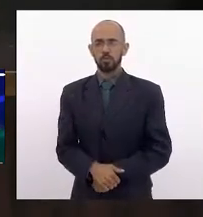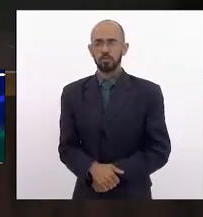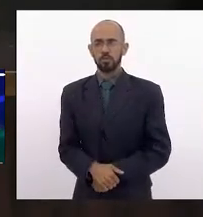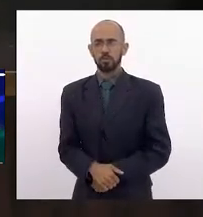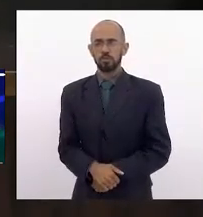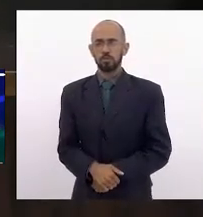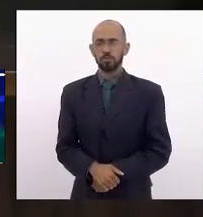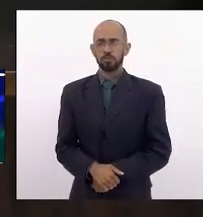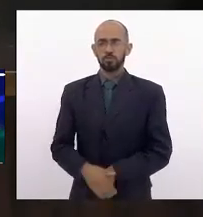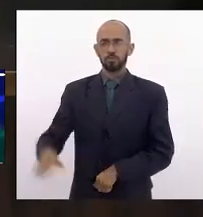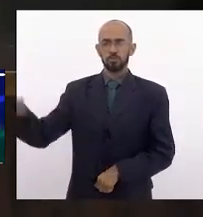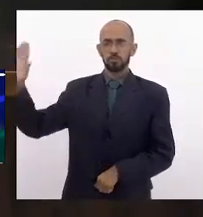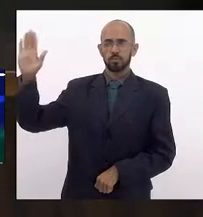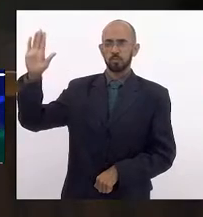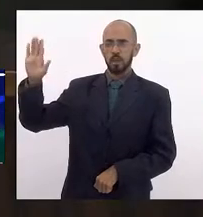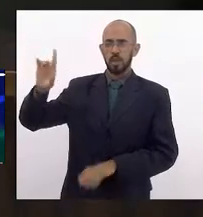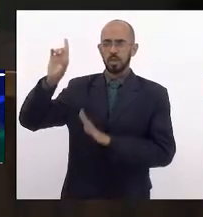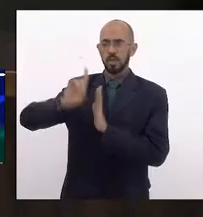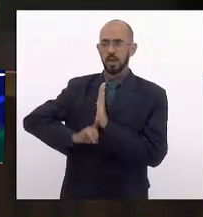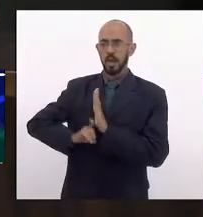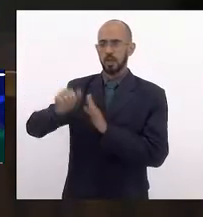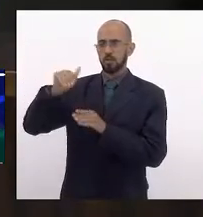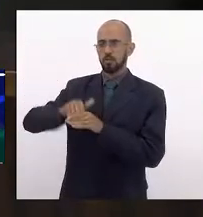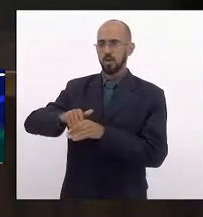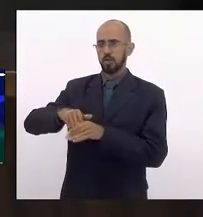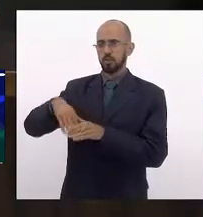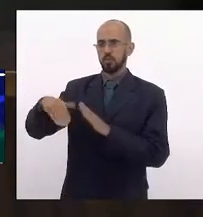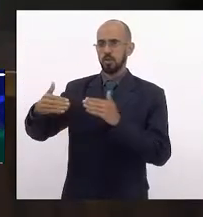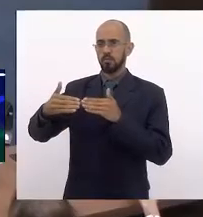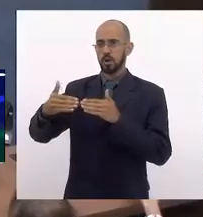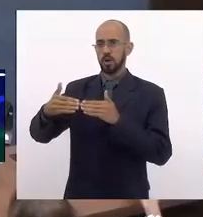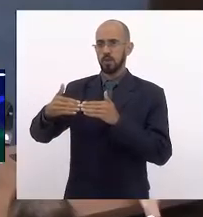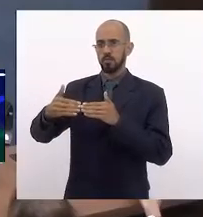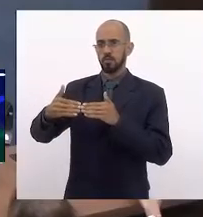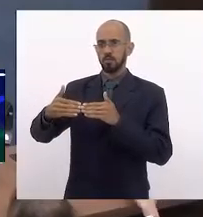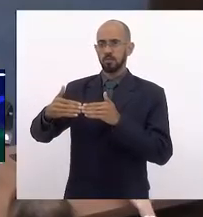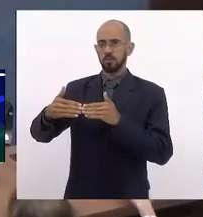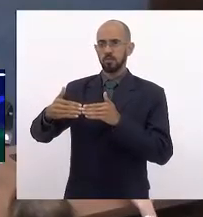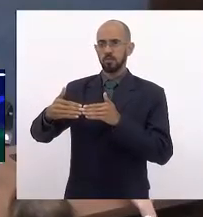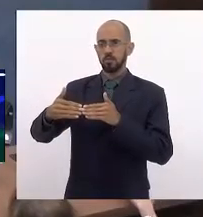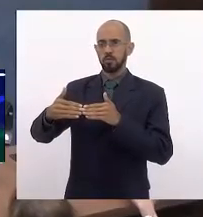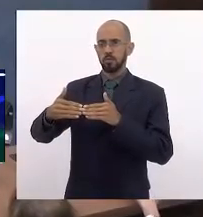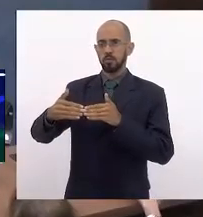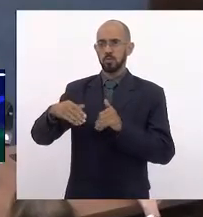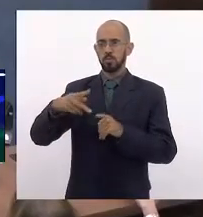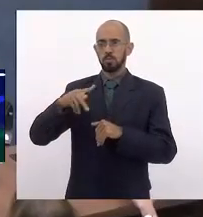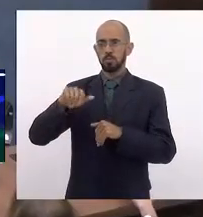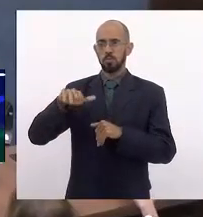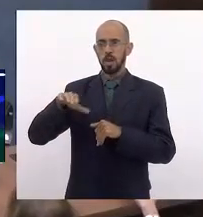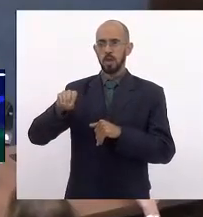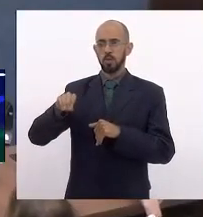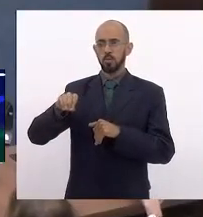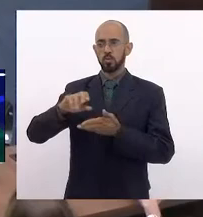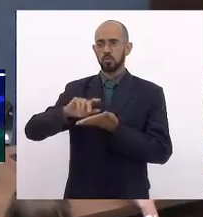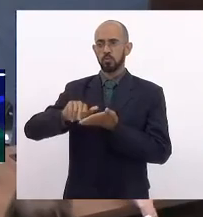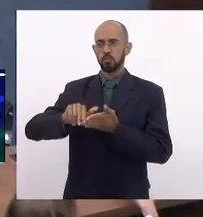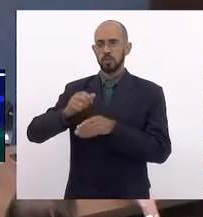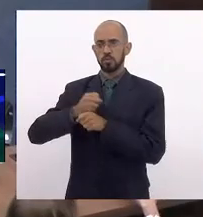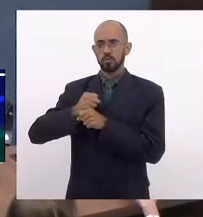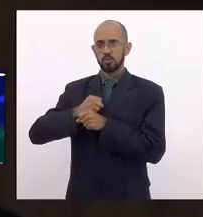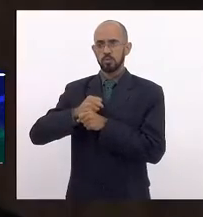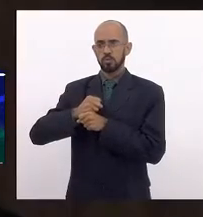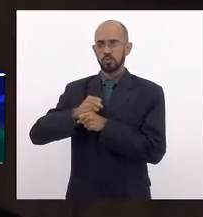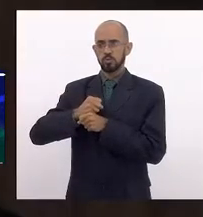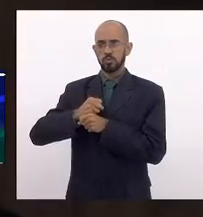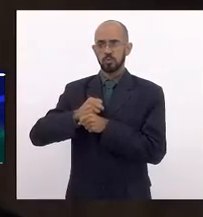do voto favorável também na revisão do plano plurianual é esse o